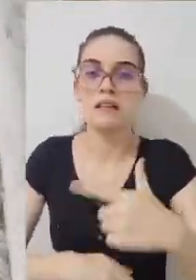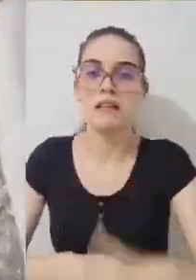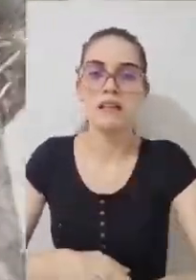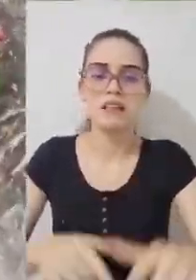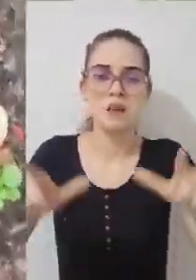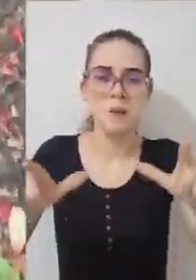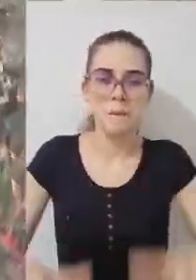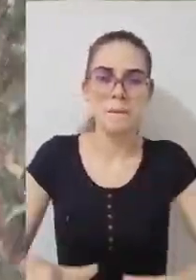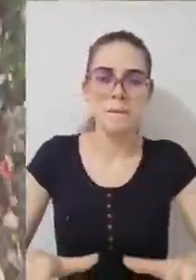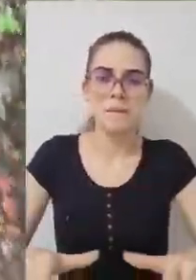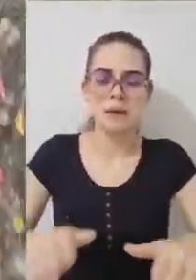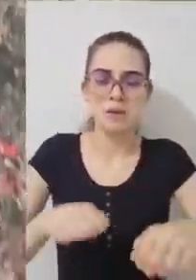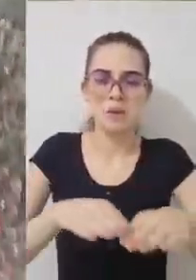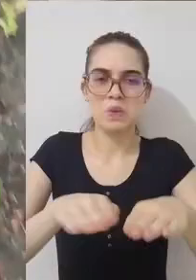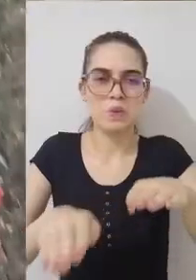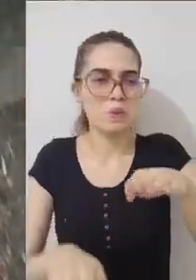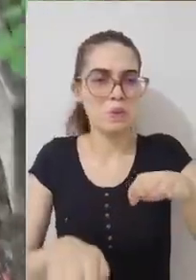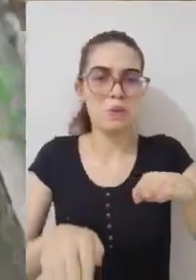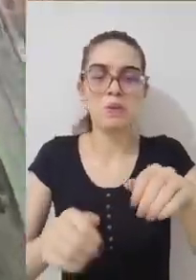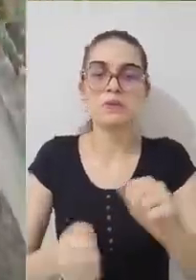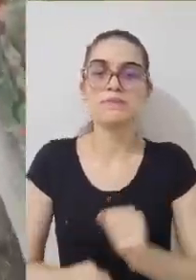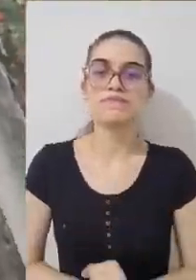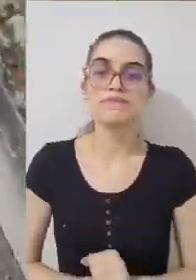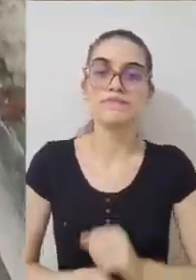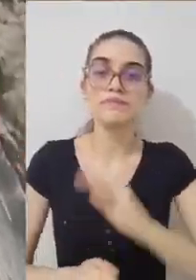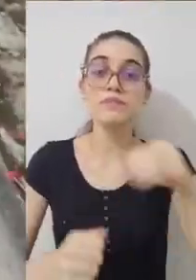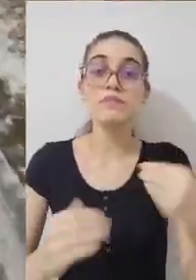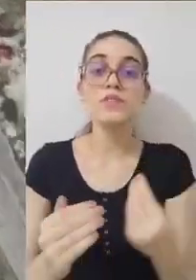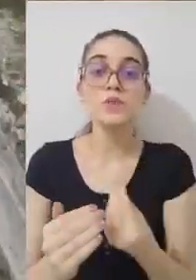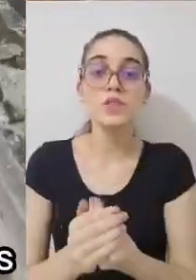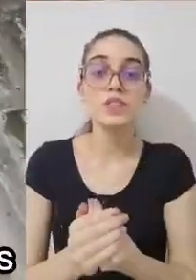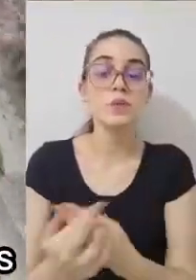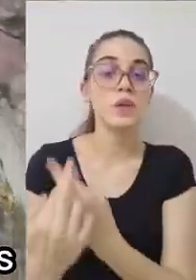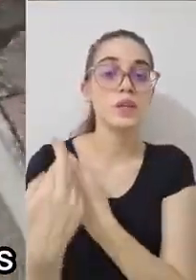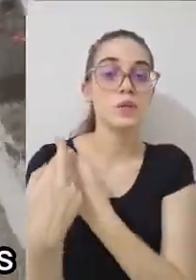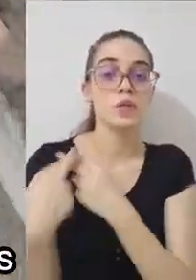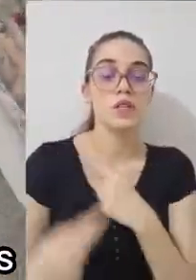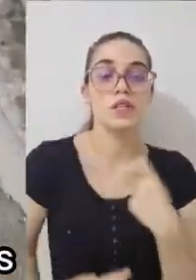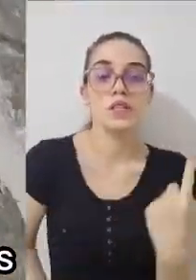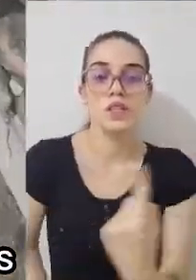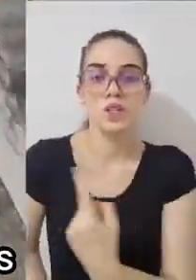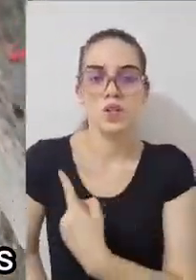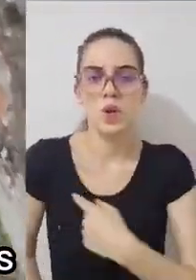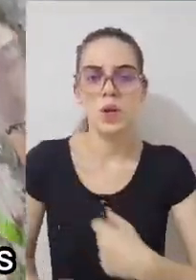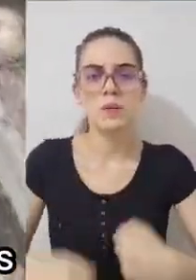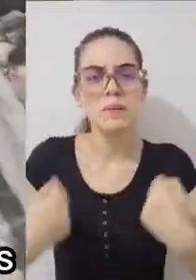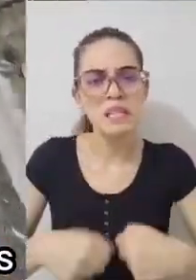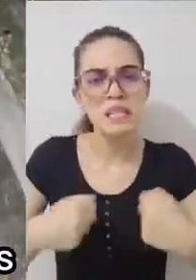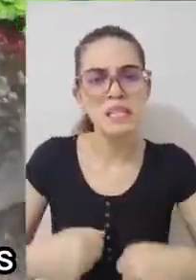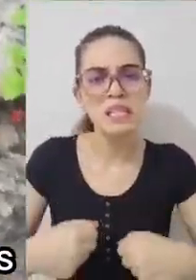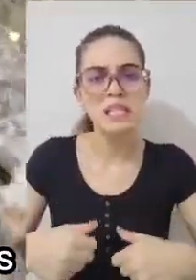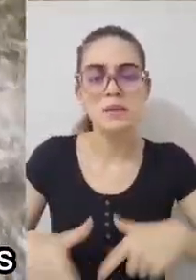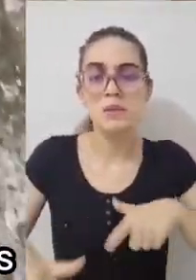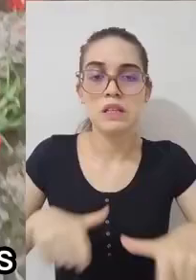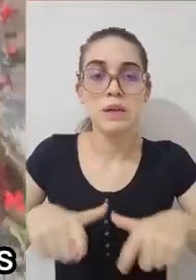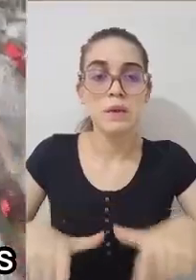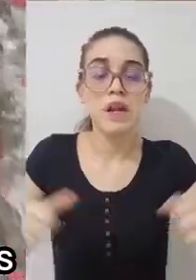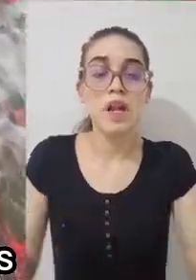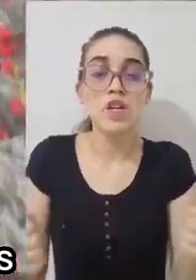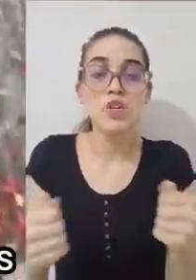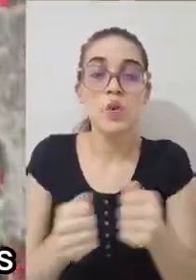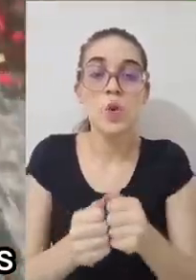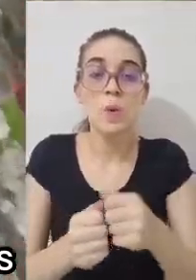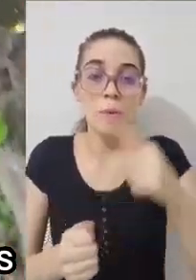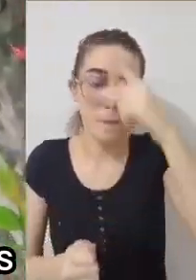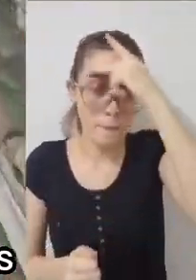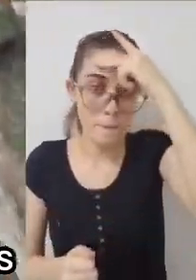rua. A inclusão social é uma responsabilidade de todos nós. Devemos trabalhar juntos para garantir que todos tenham